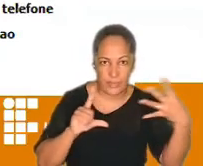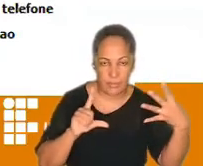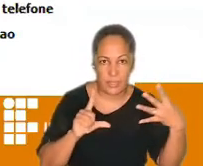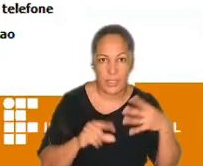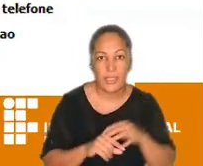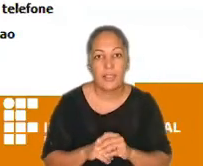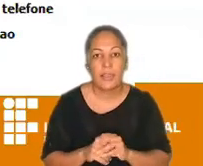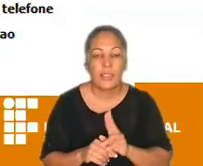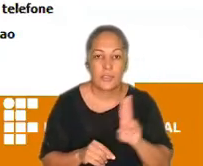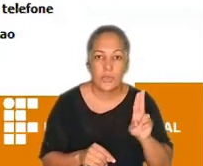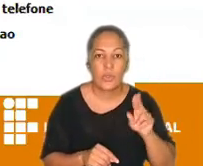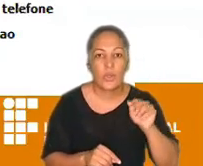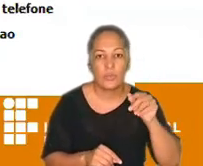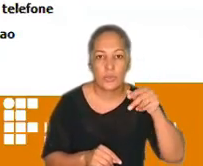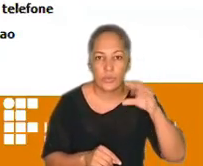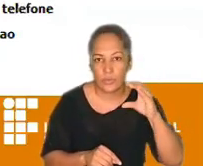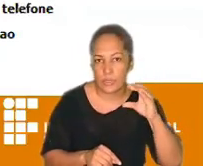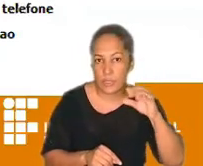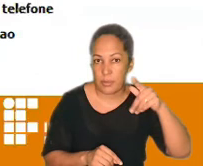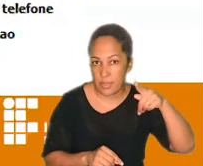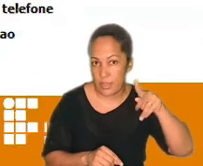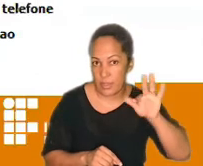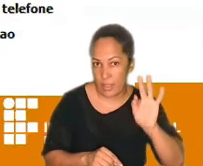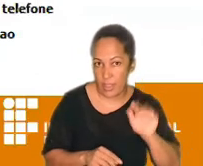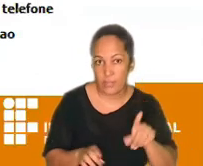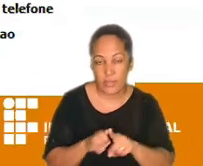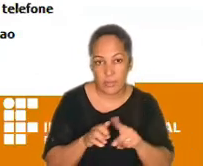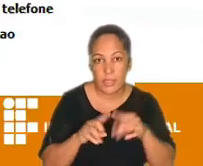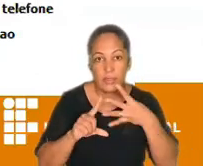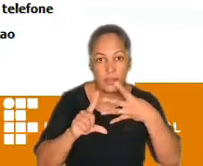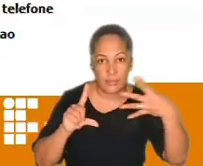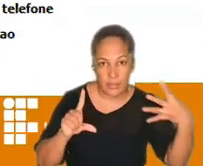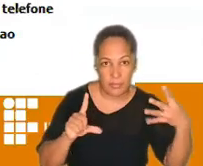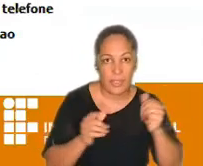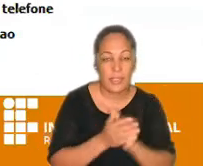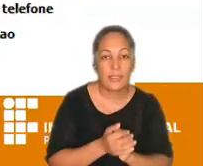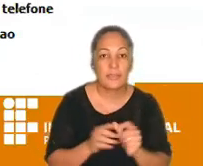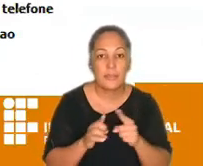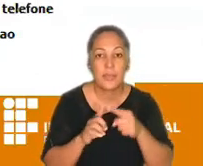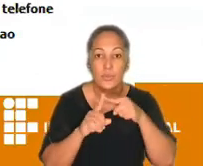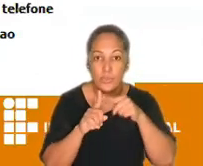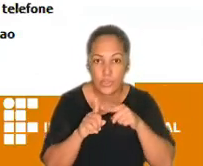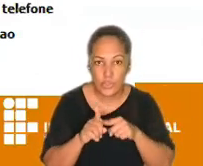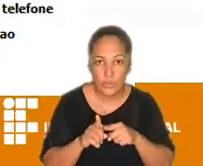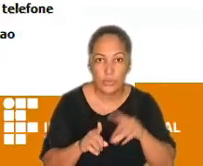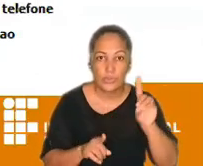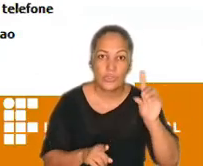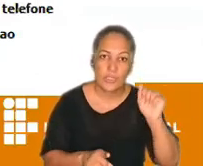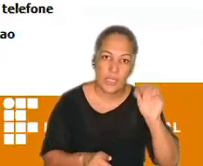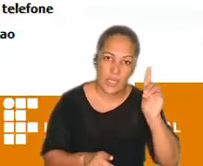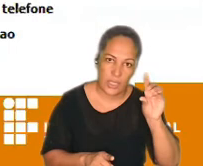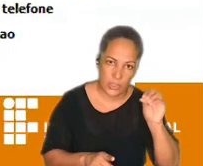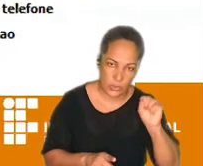dados dela. E aqui nós temos a tabela funcionário, os tipos de dados de funcionário. E observe, então, que agora a tabela funcionária